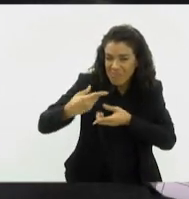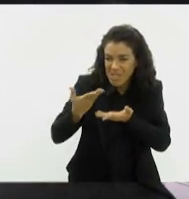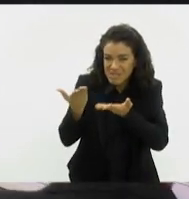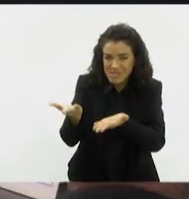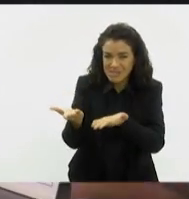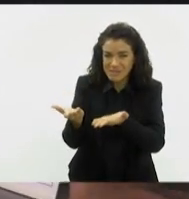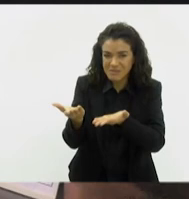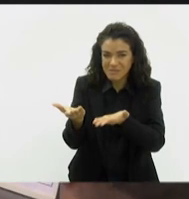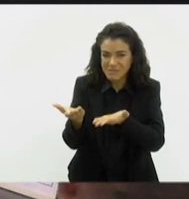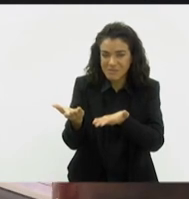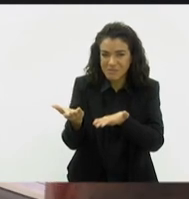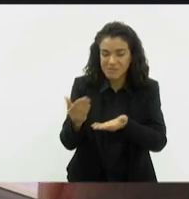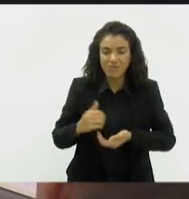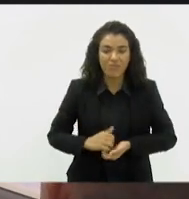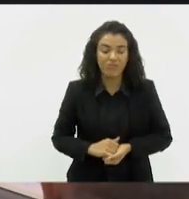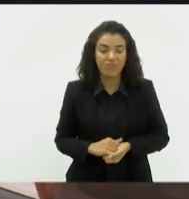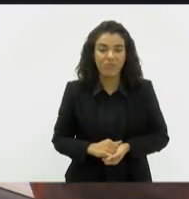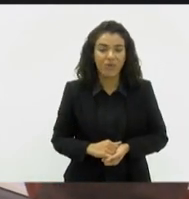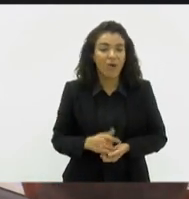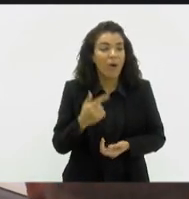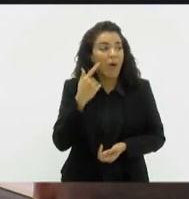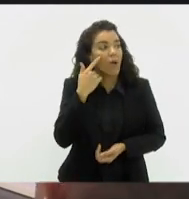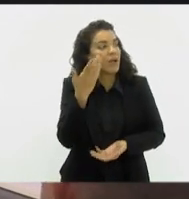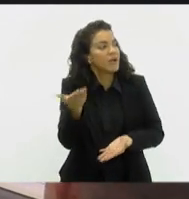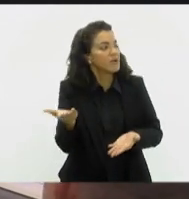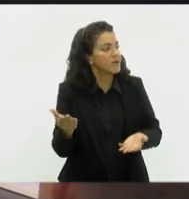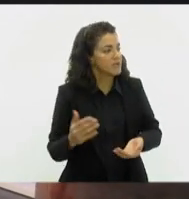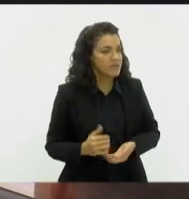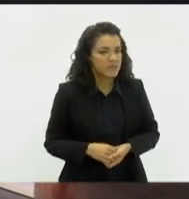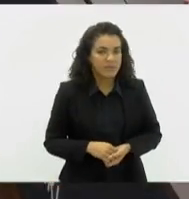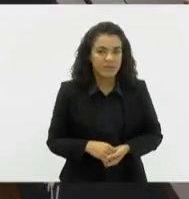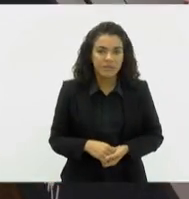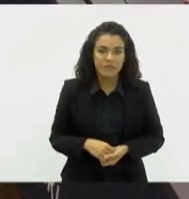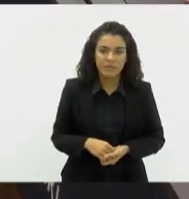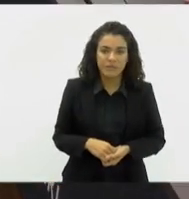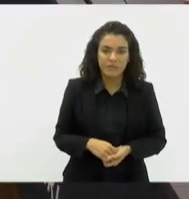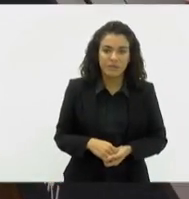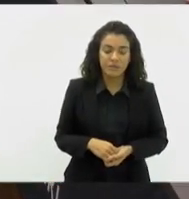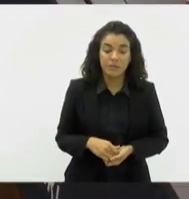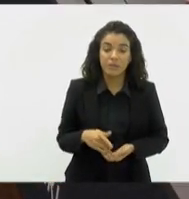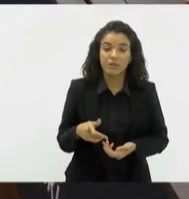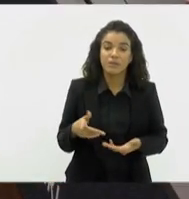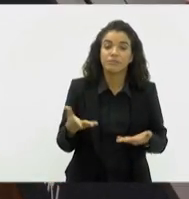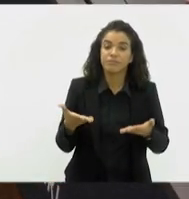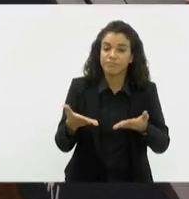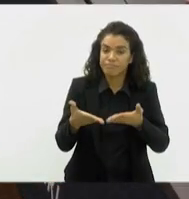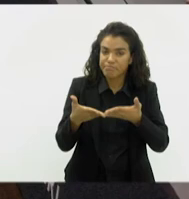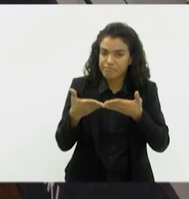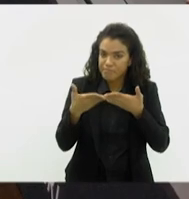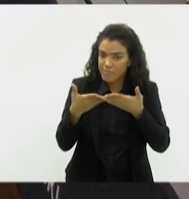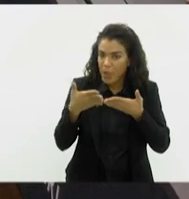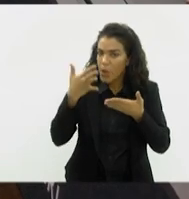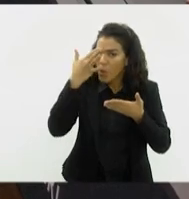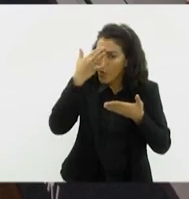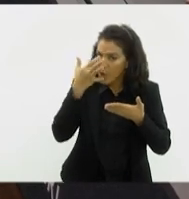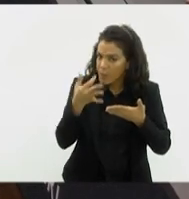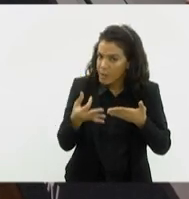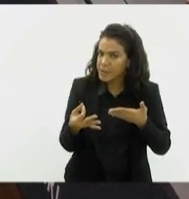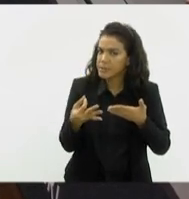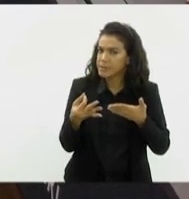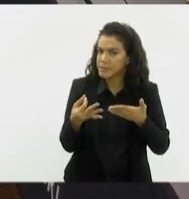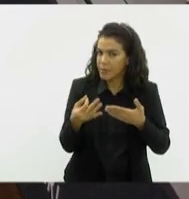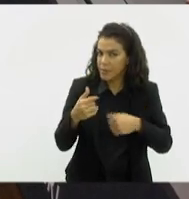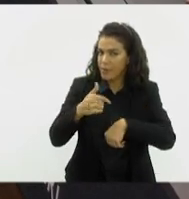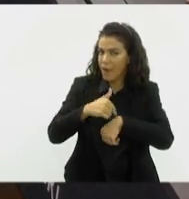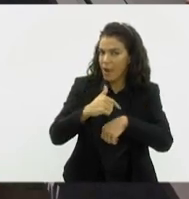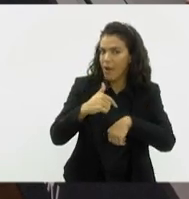senhora. Olha só que ponto a gente chega. Presidente, peço de Vossa Excelência um pouco de compreensão, até pelo